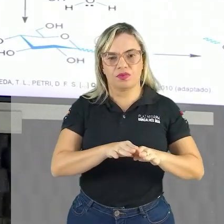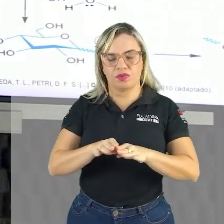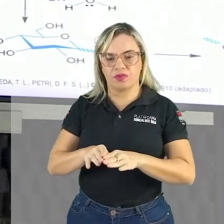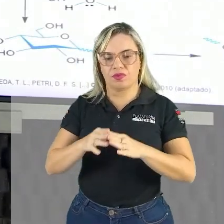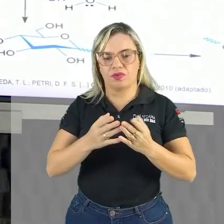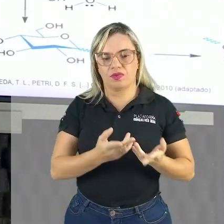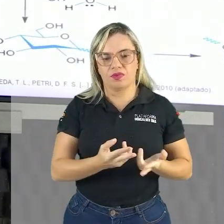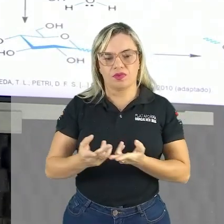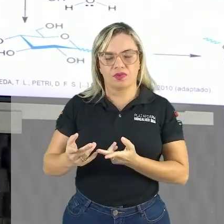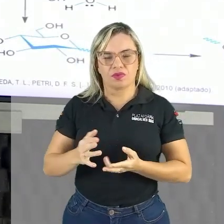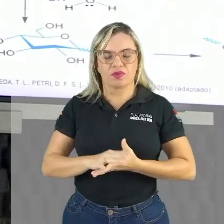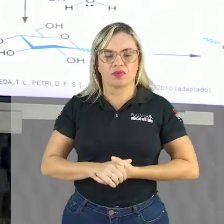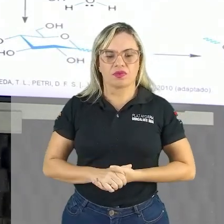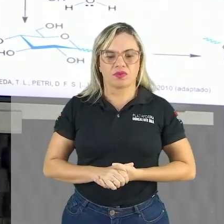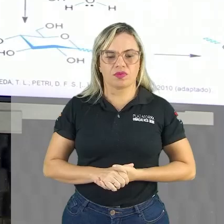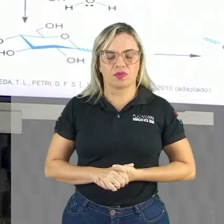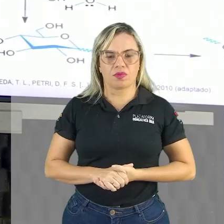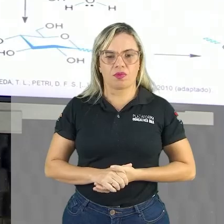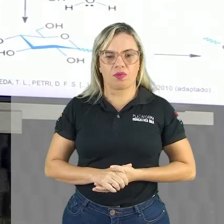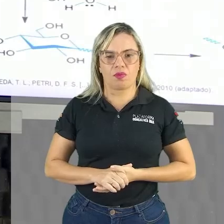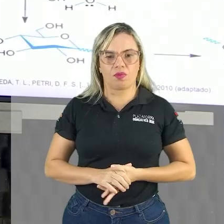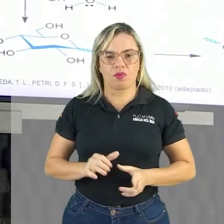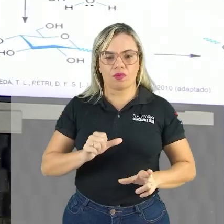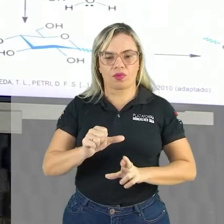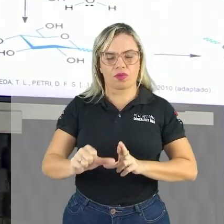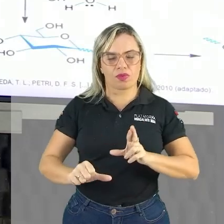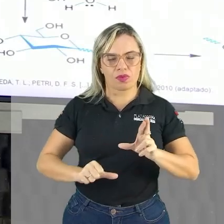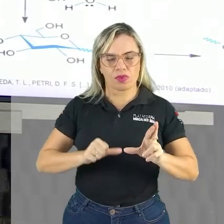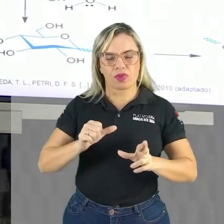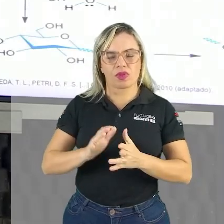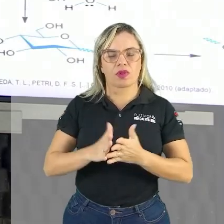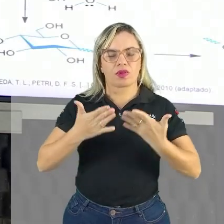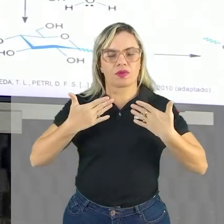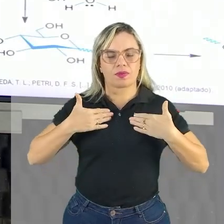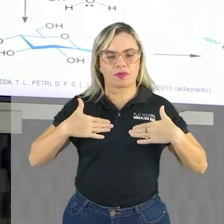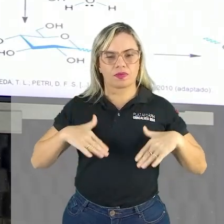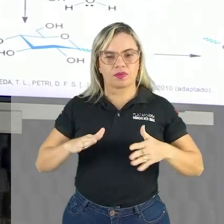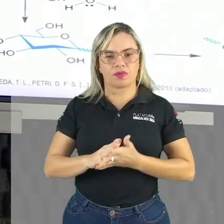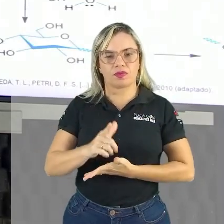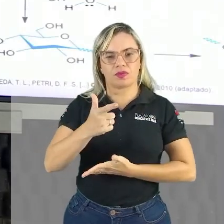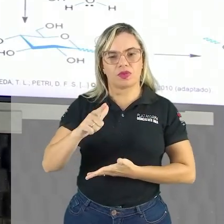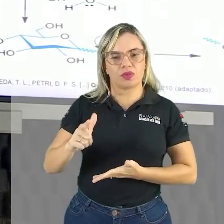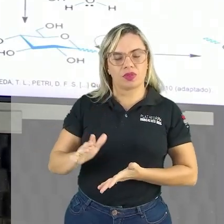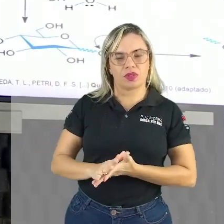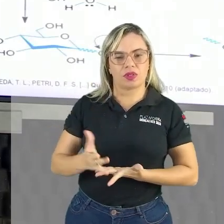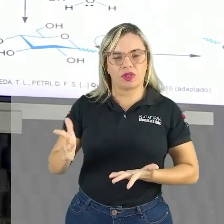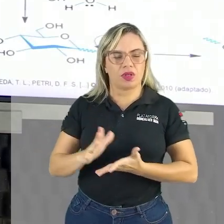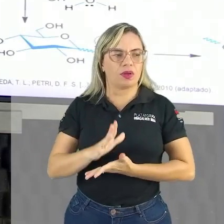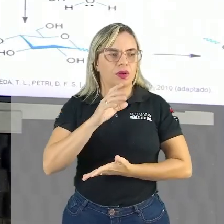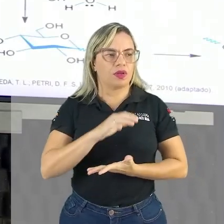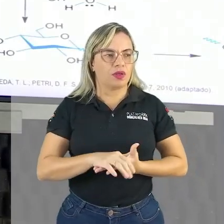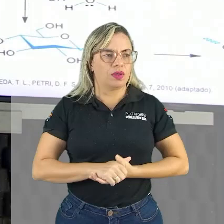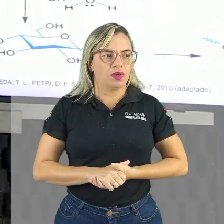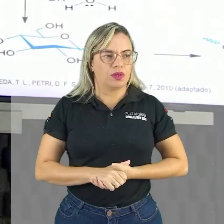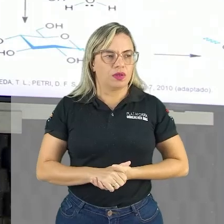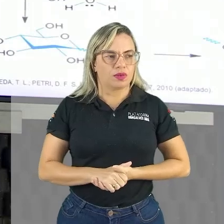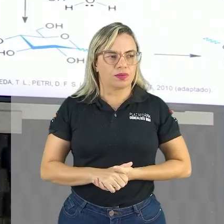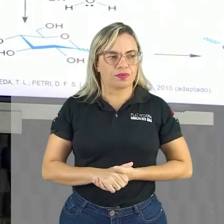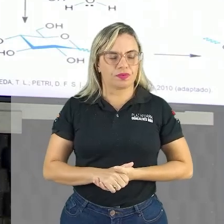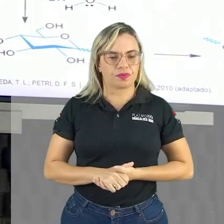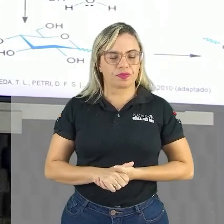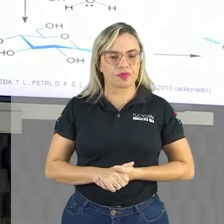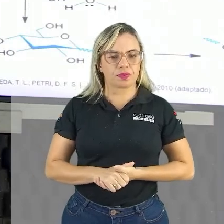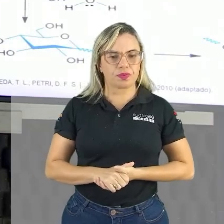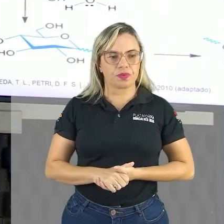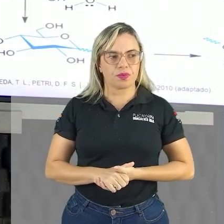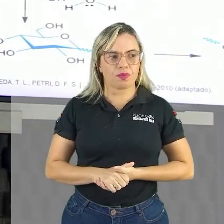bem aqui, ó. Eu vou bem devagar com você, sem pressa. Trióxido de enxofre, dióxido de